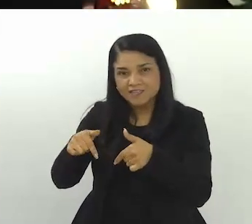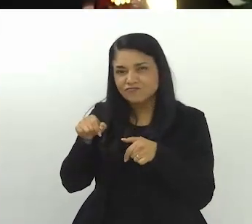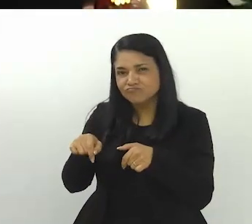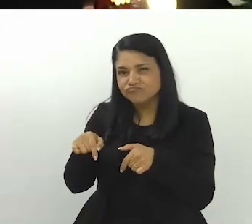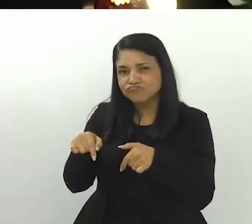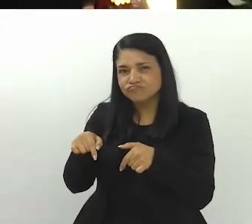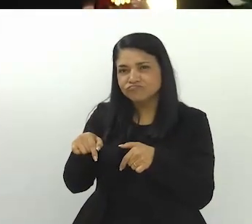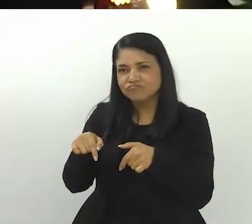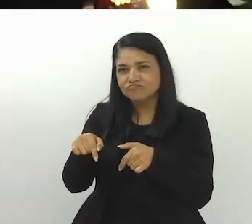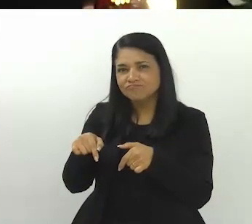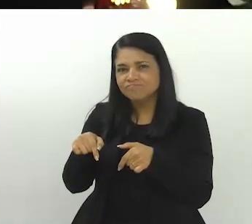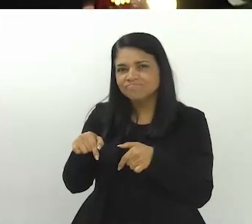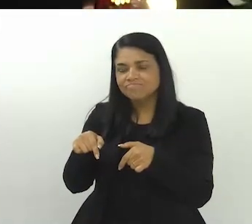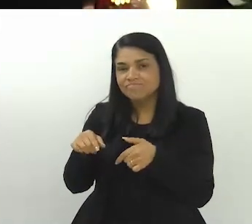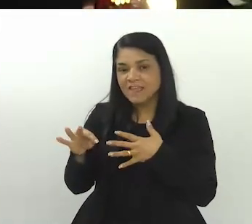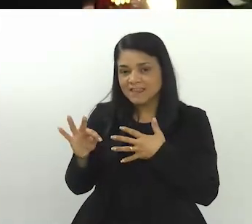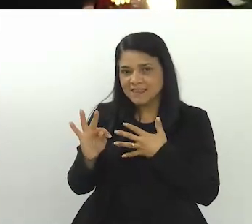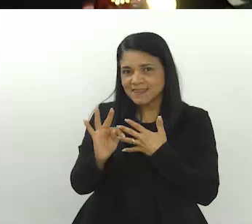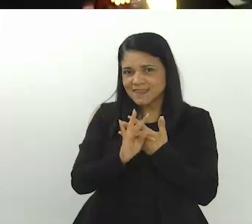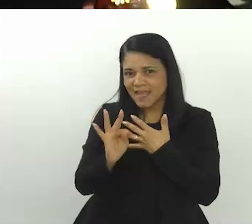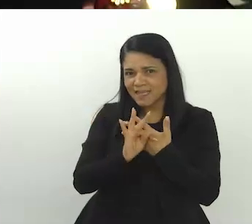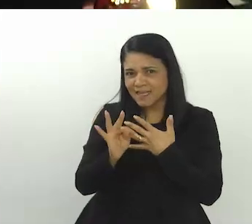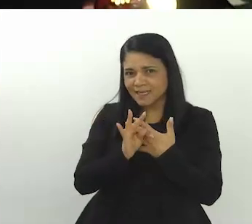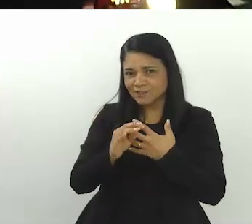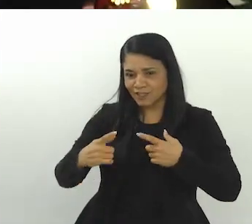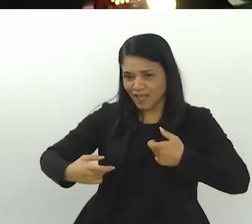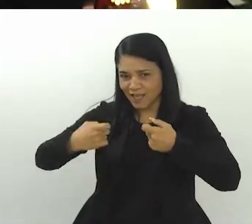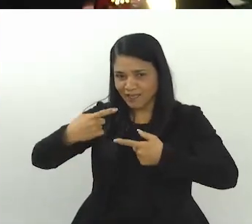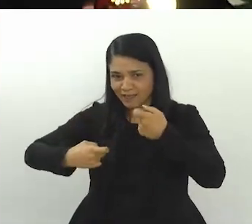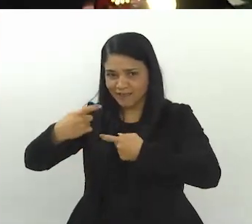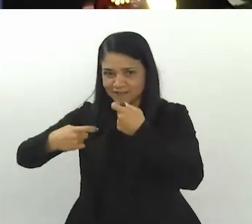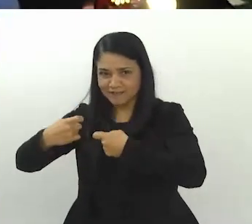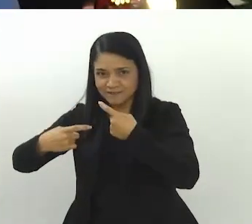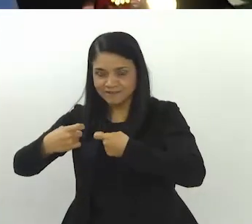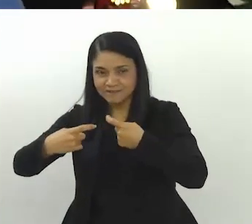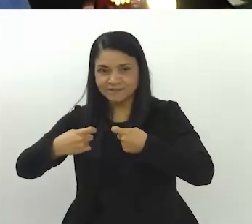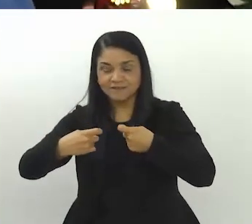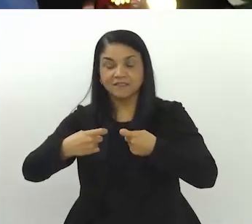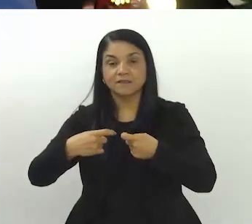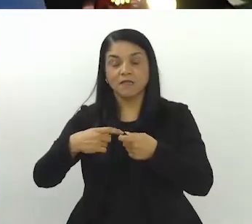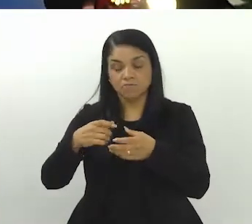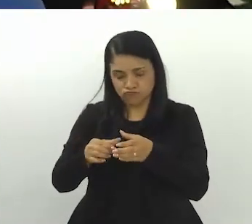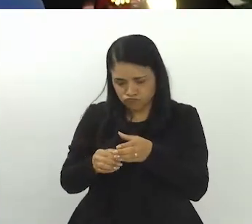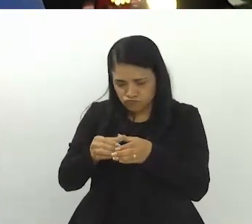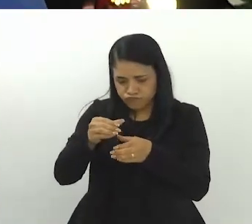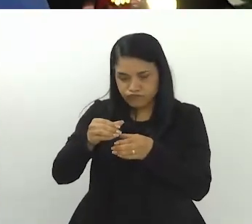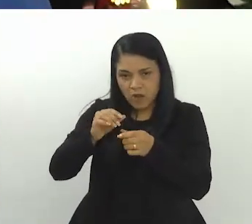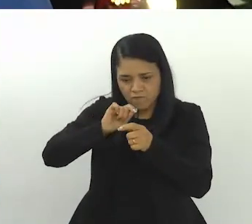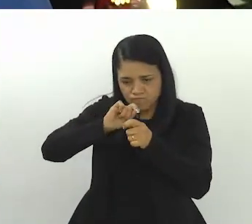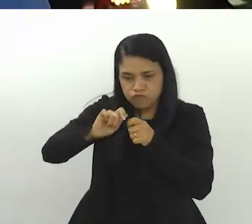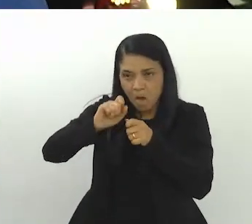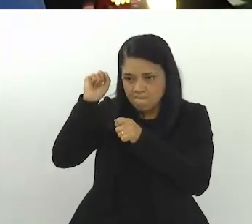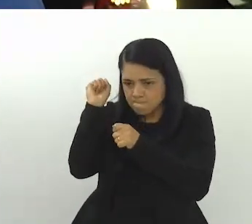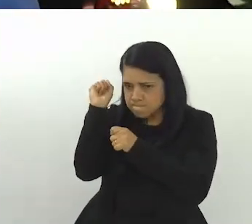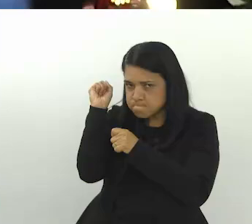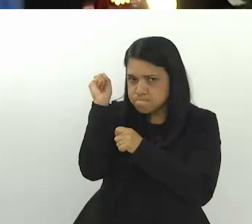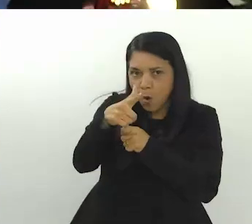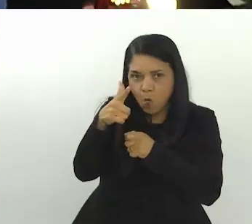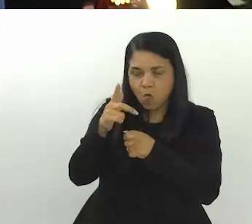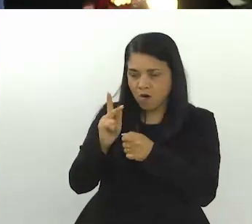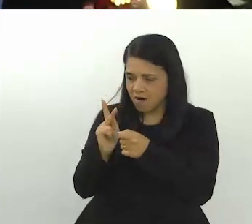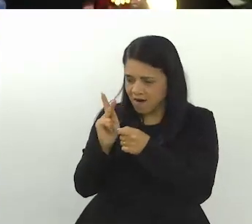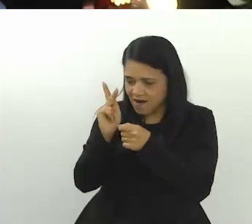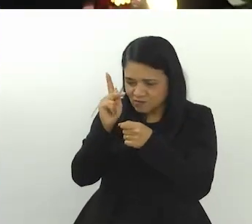eles agem com táticas de guerrilha. Eles usam até coquetéis Molotov, né? Botam